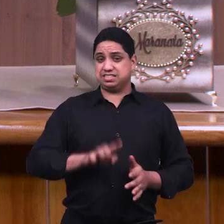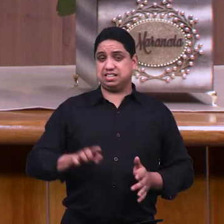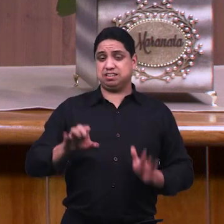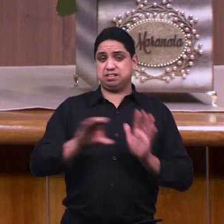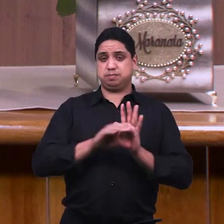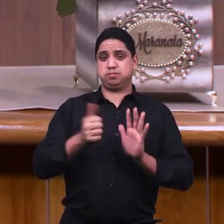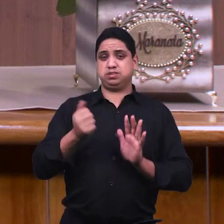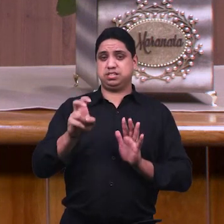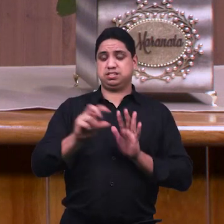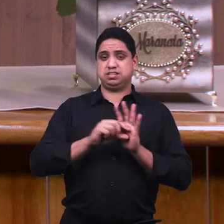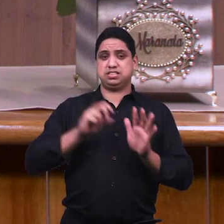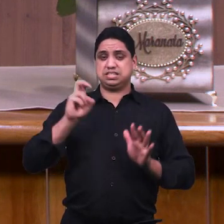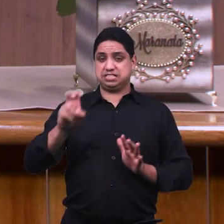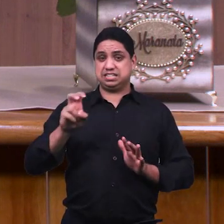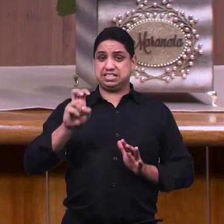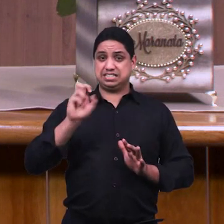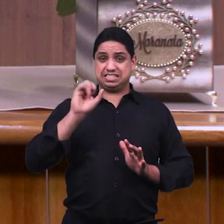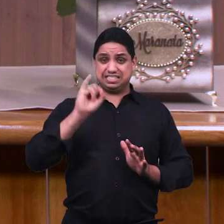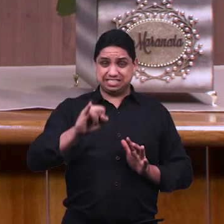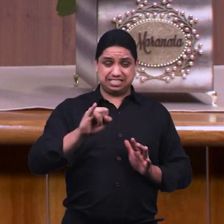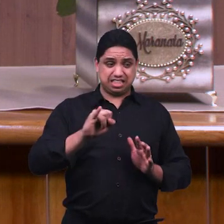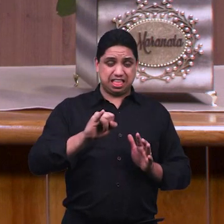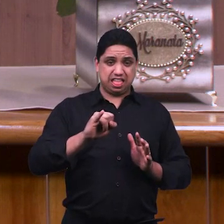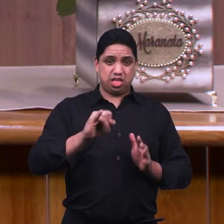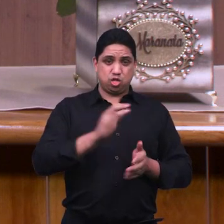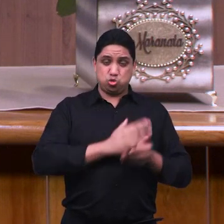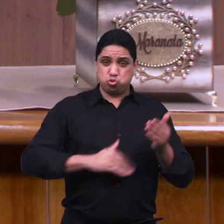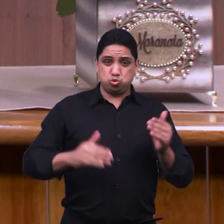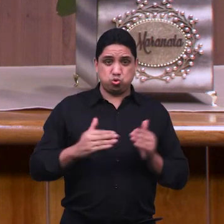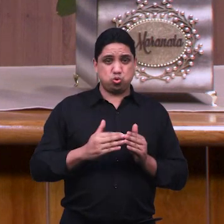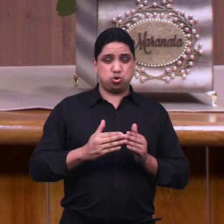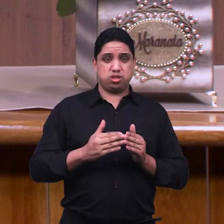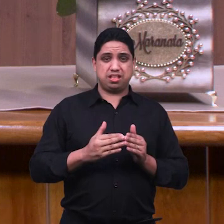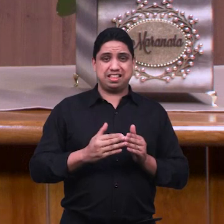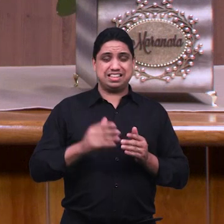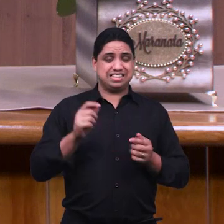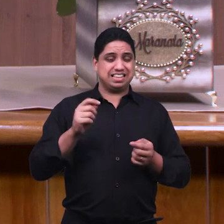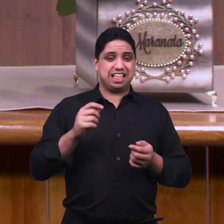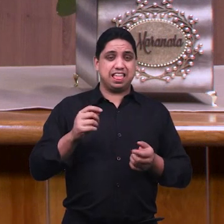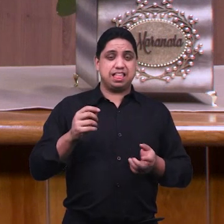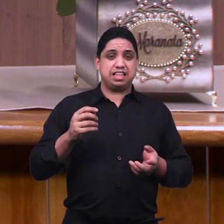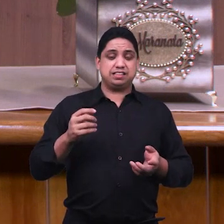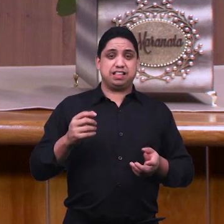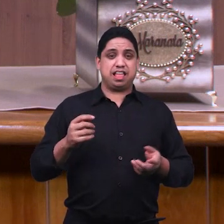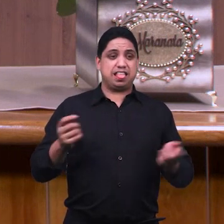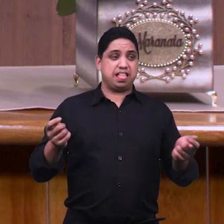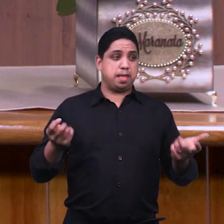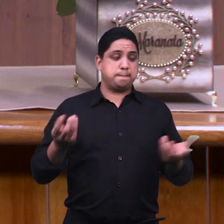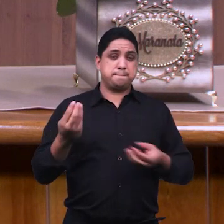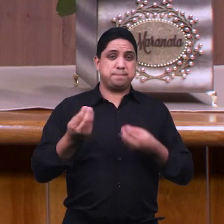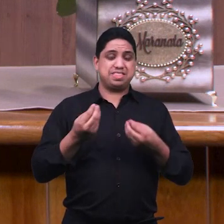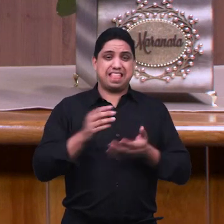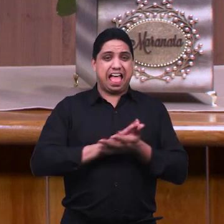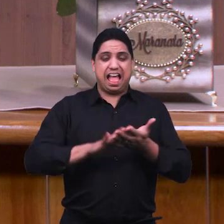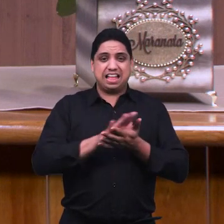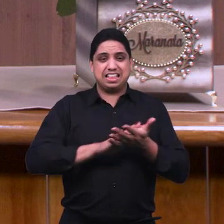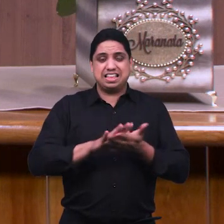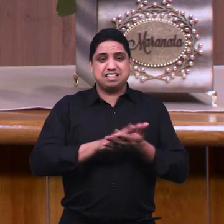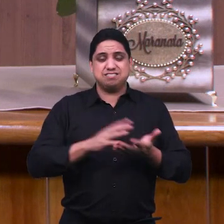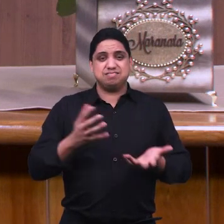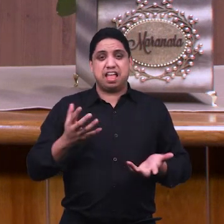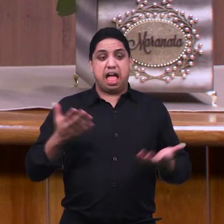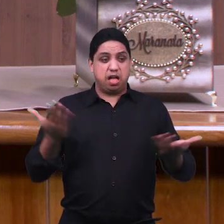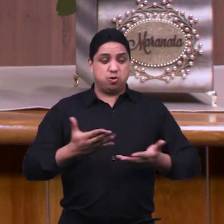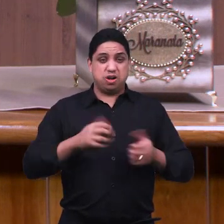O Senhor falou com ele: se estando inteiro, já nada para servir, quanto mais agora que está